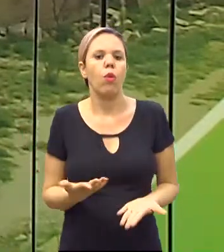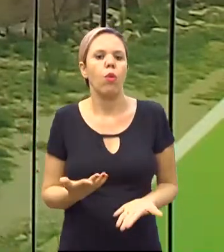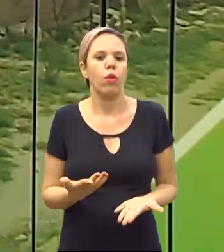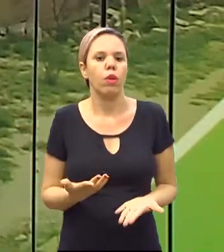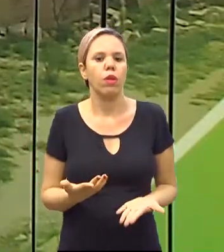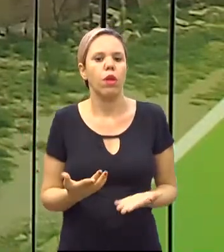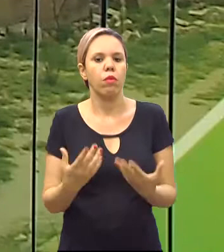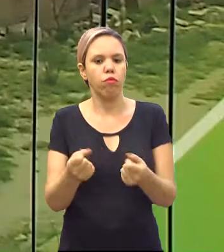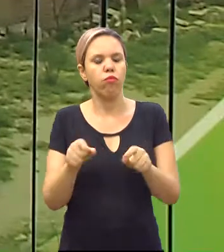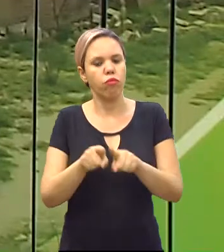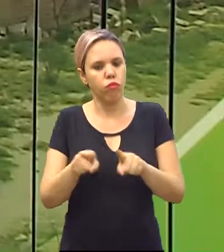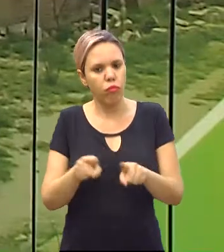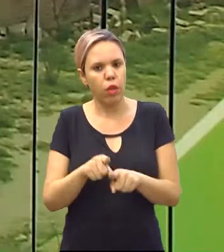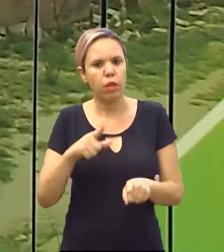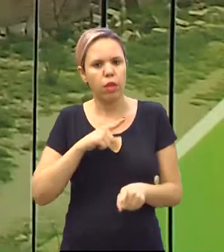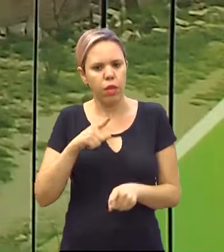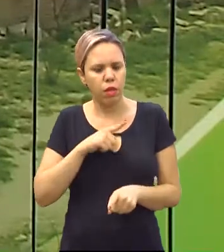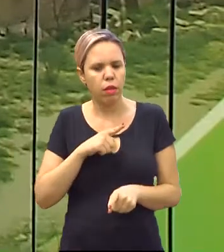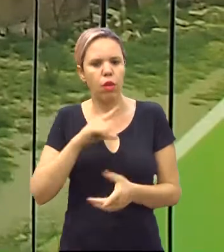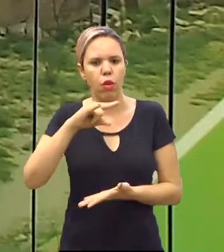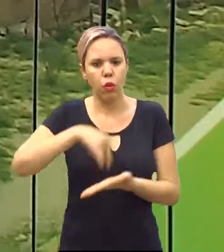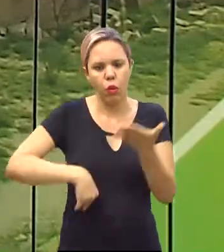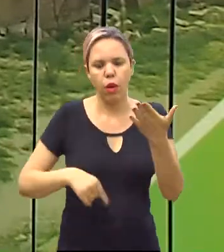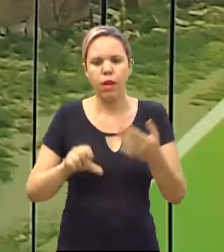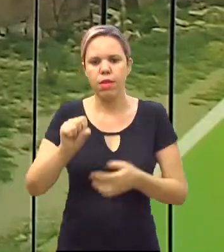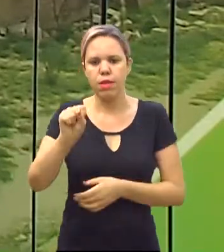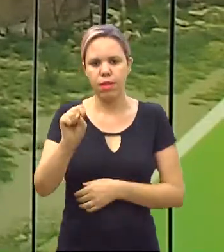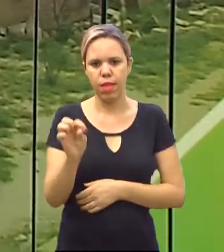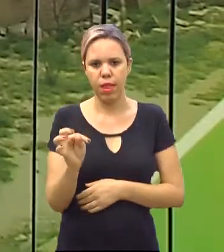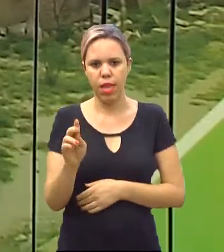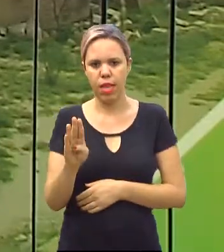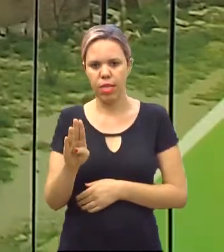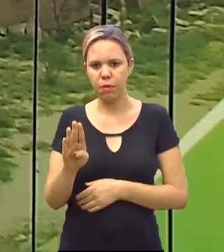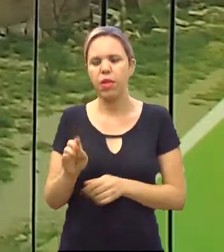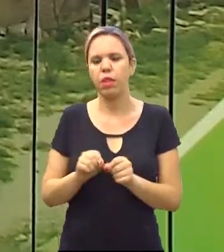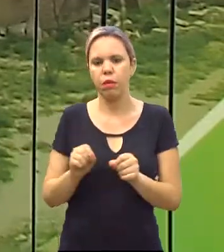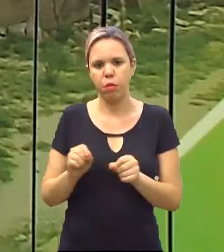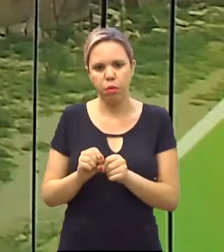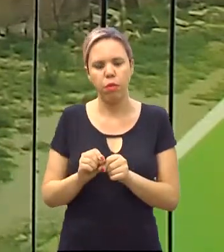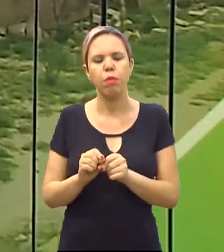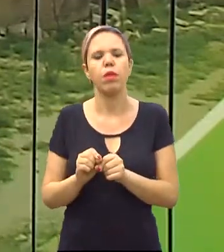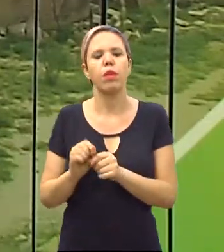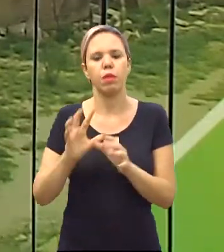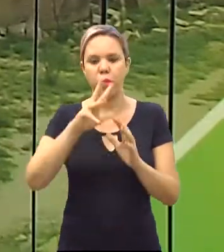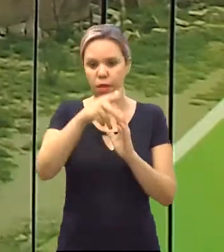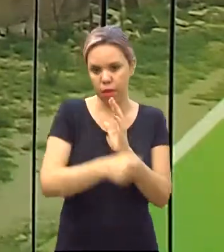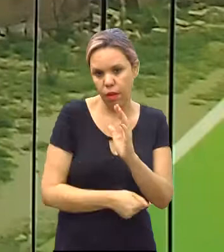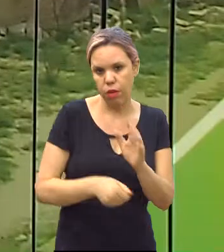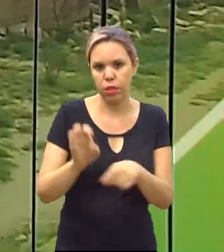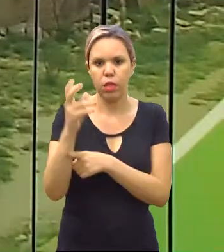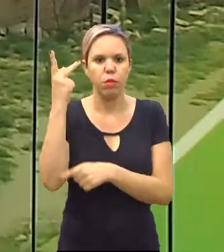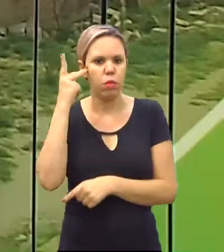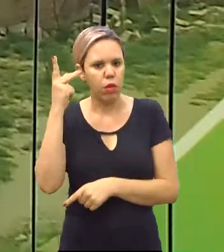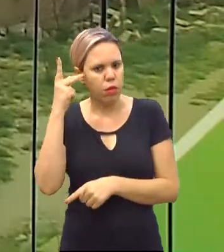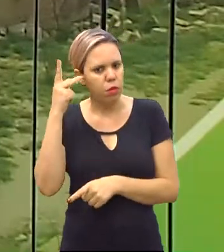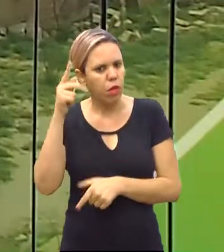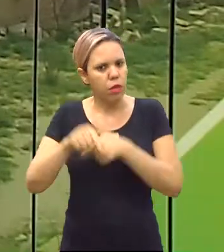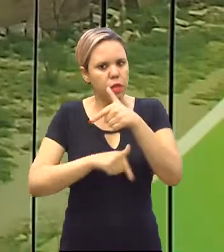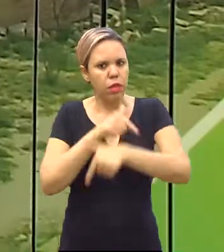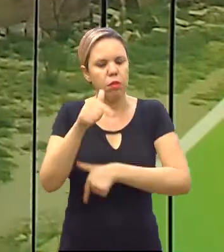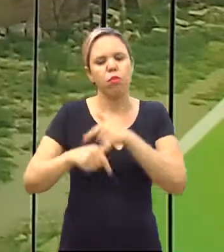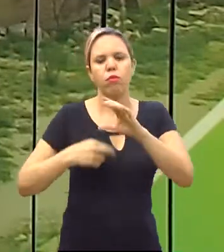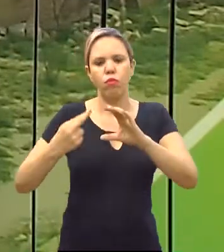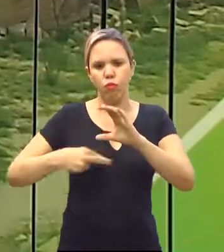o licenciamento da CETESB, a Companhia Ambiental do Estado de São Paulo, das atividades de compostagem